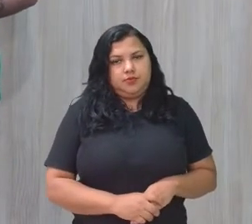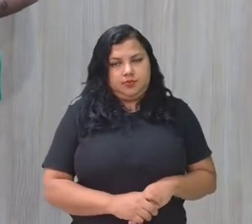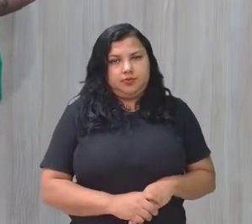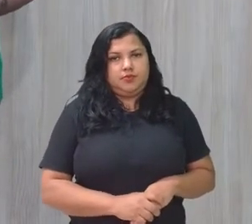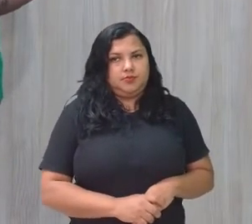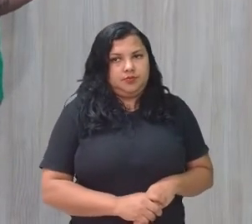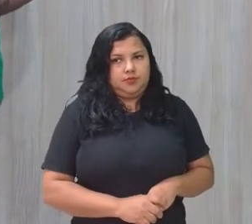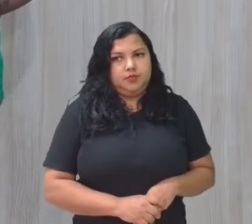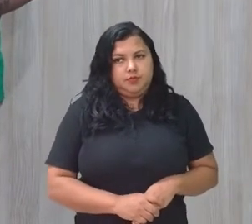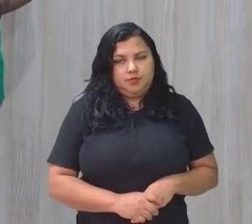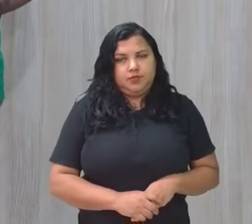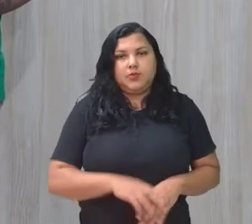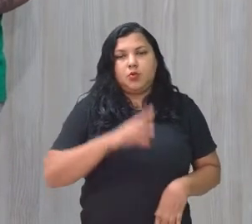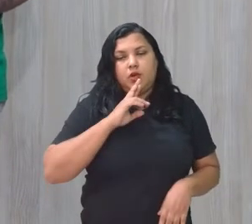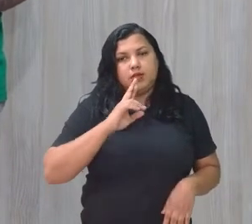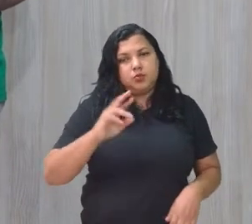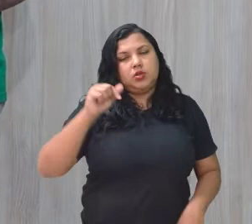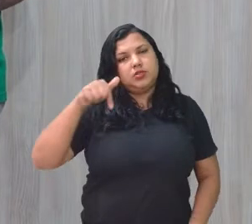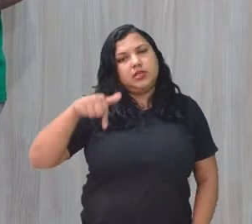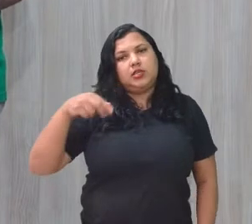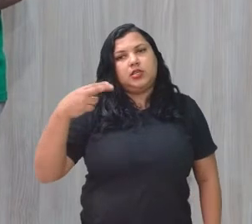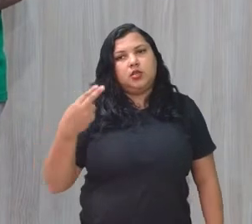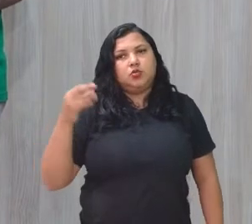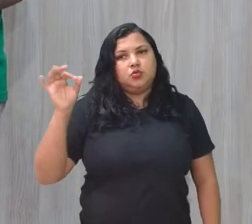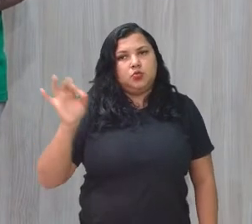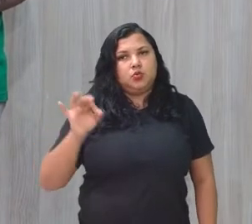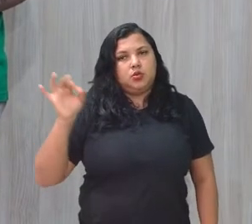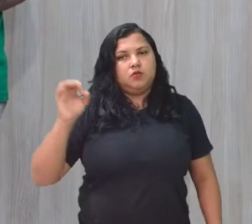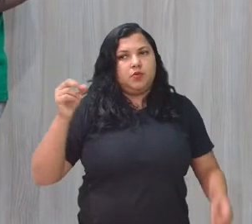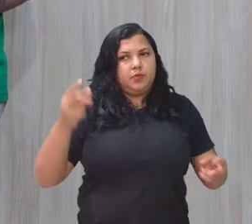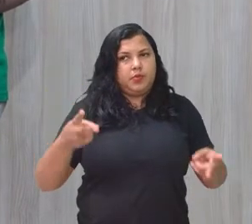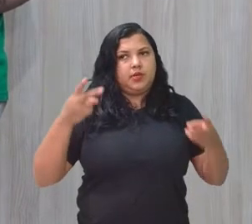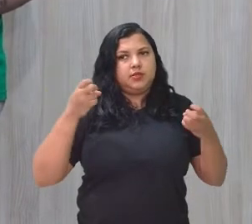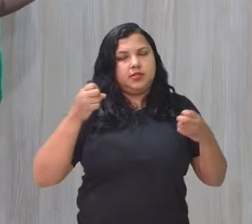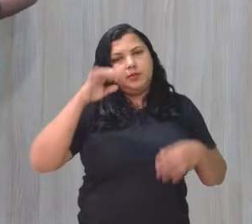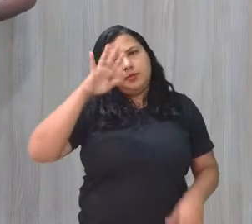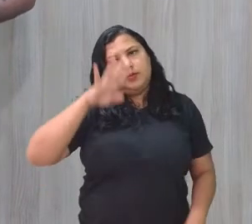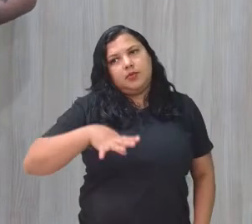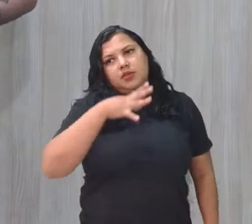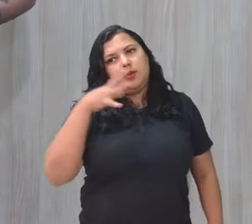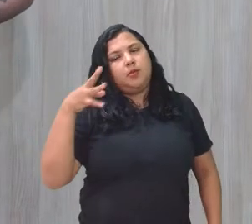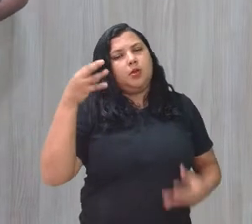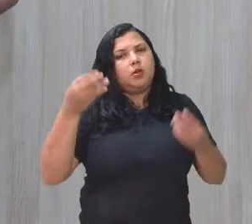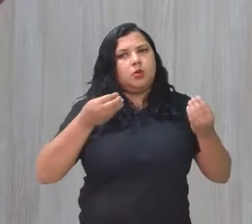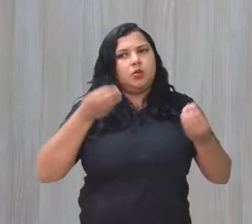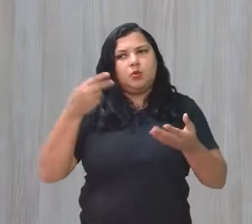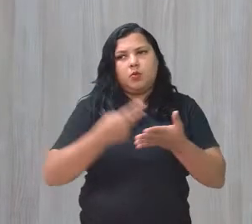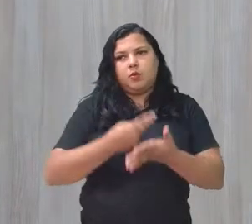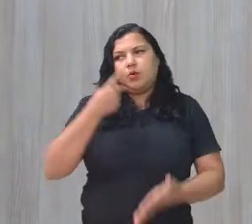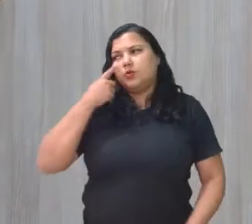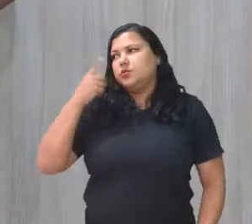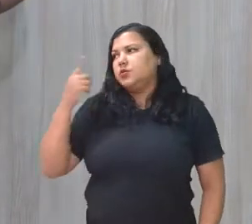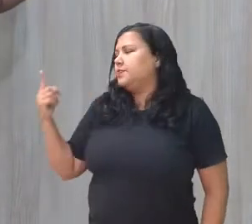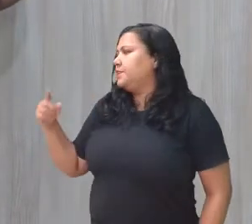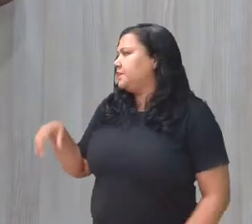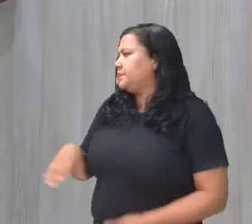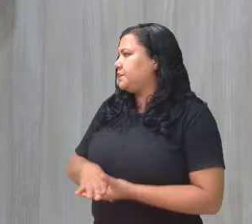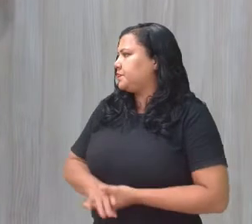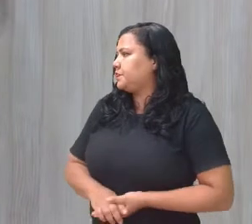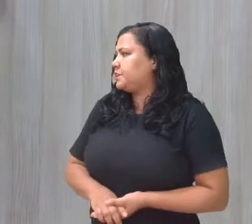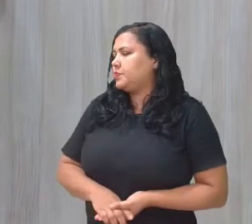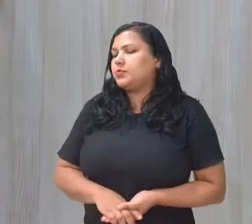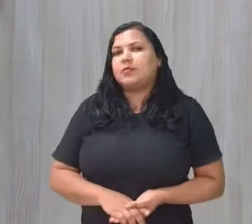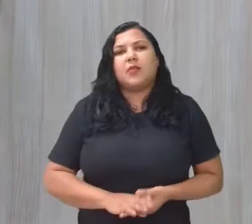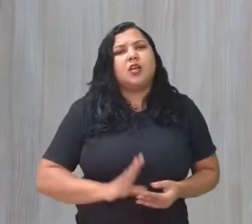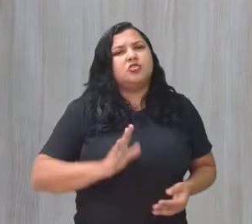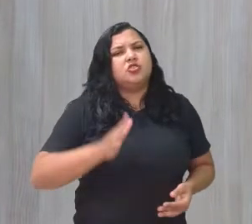terei 72%. Vamos verificar aqui novamente como é que acontece, né? A gente já sabe que aquele é o resultado,